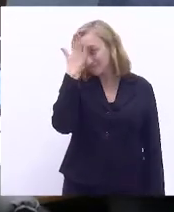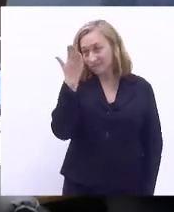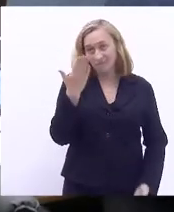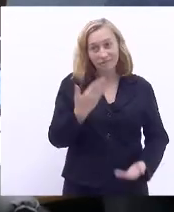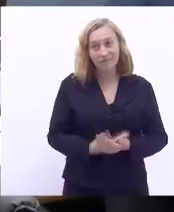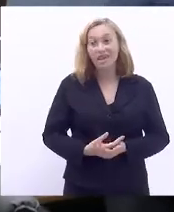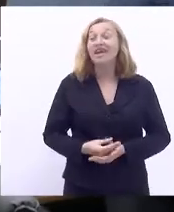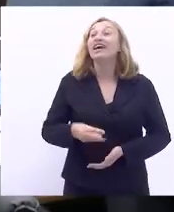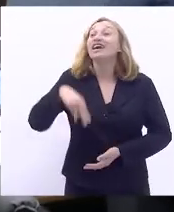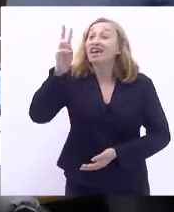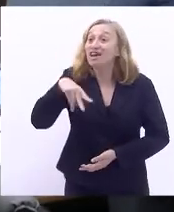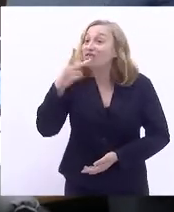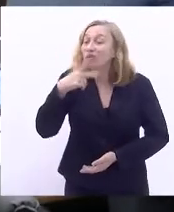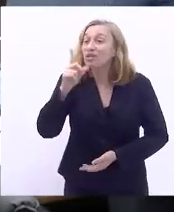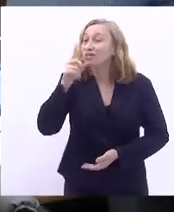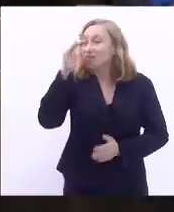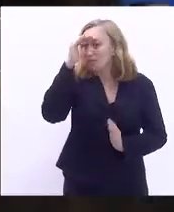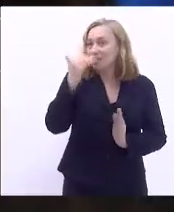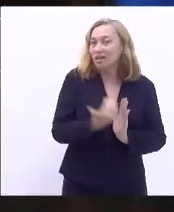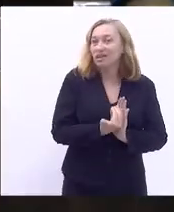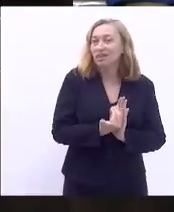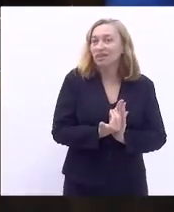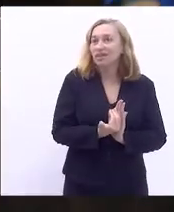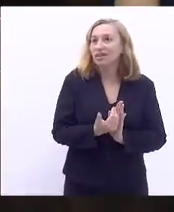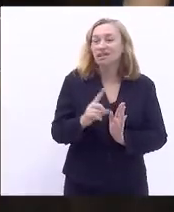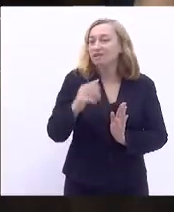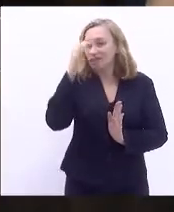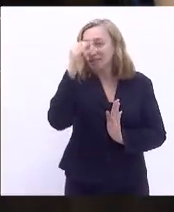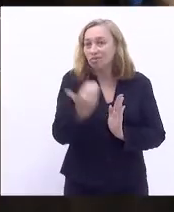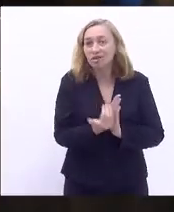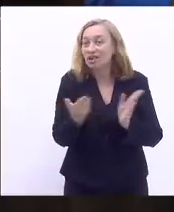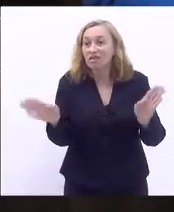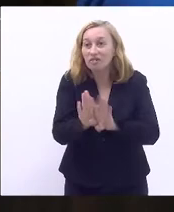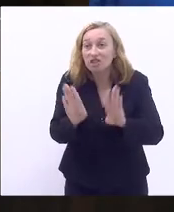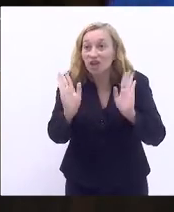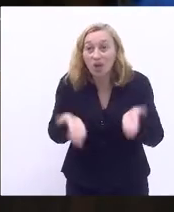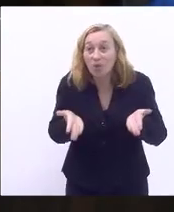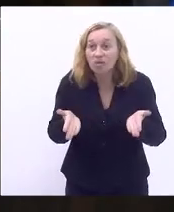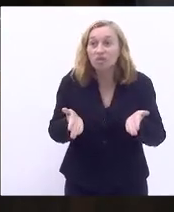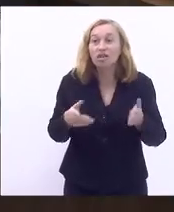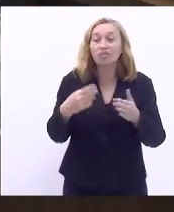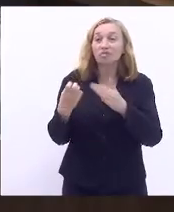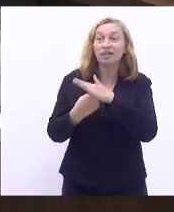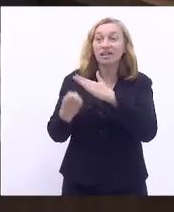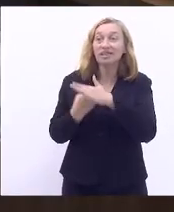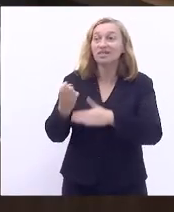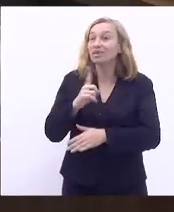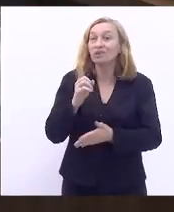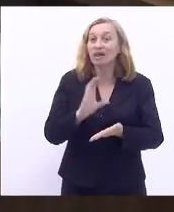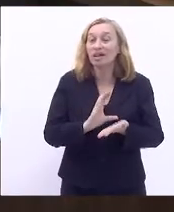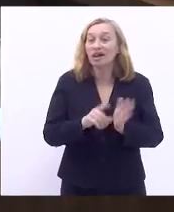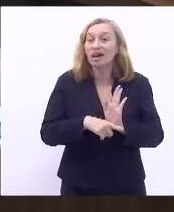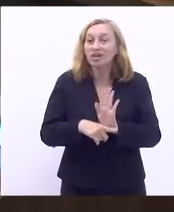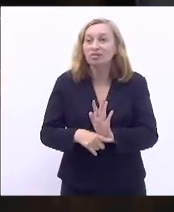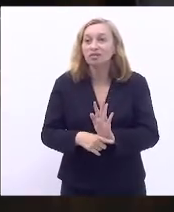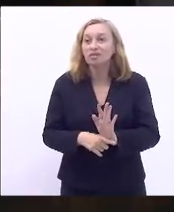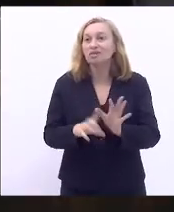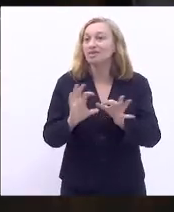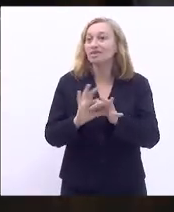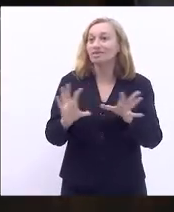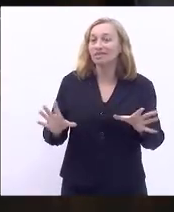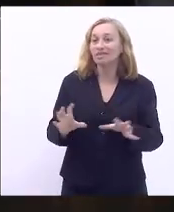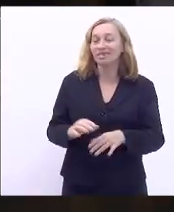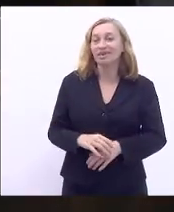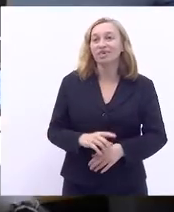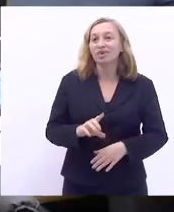Quem falou que não está sendo cumprido? A deputada Lucinha. Mas se não estiver sendo cumprido, tem que fechar a empresa hoje, não é? Então, mas é isso. Não é o benefício. Fique à vontade. Mas é